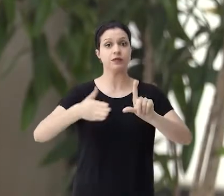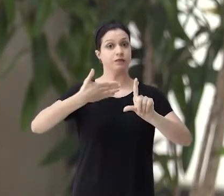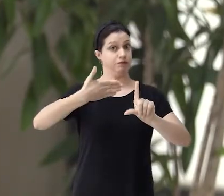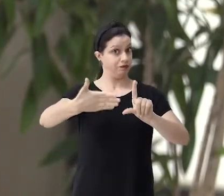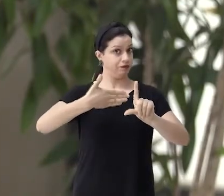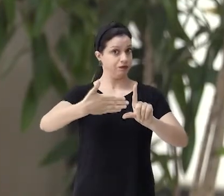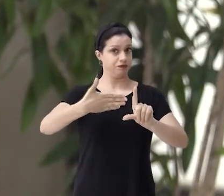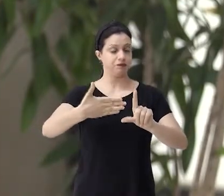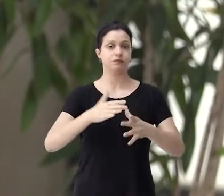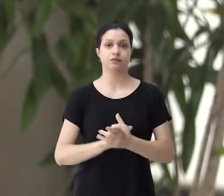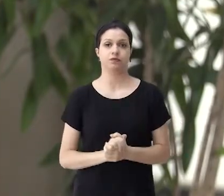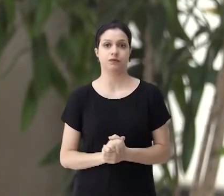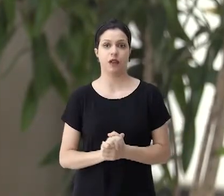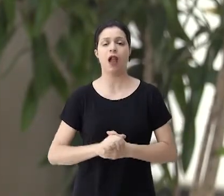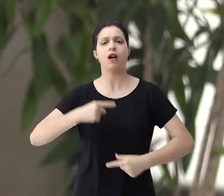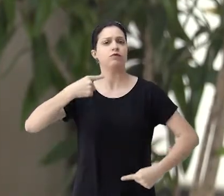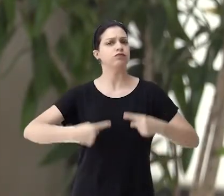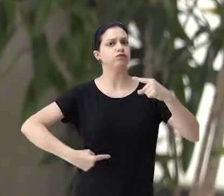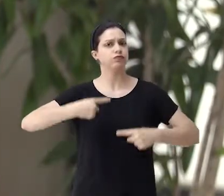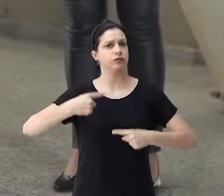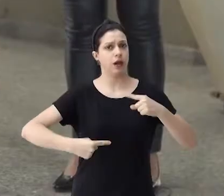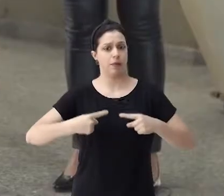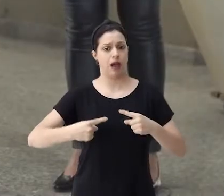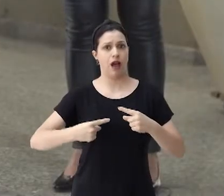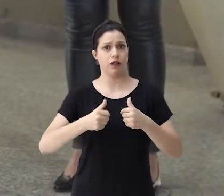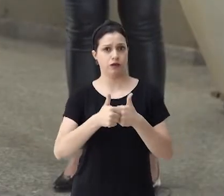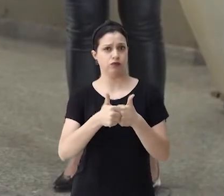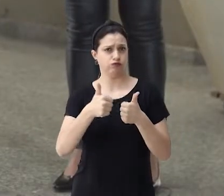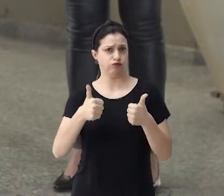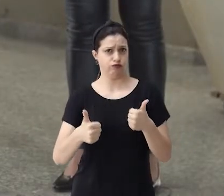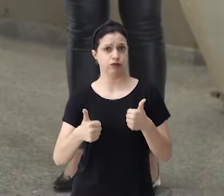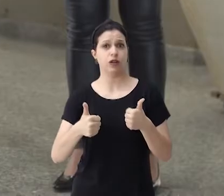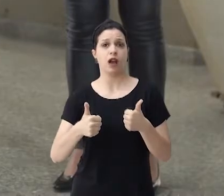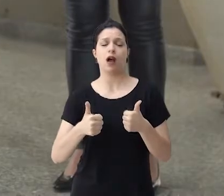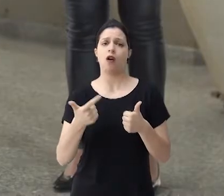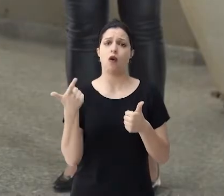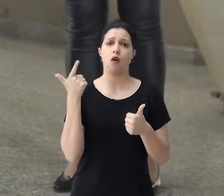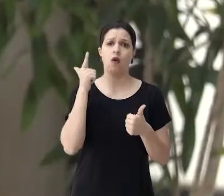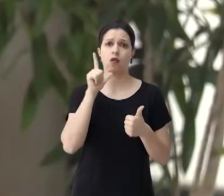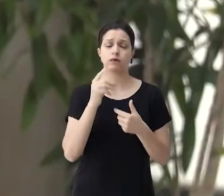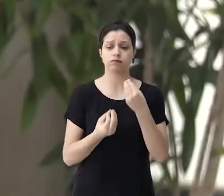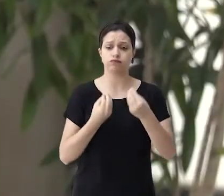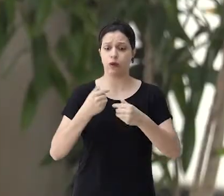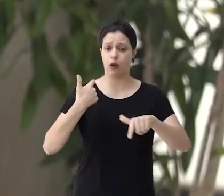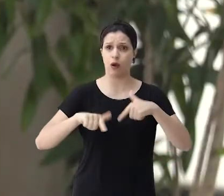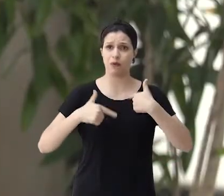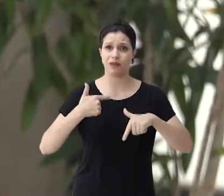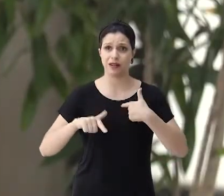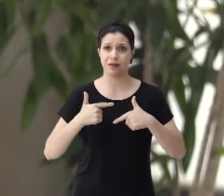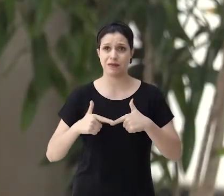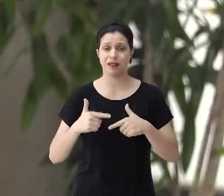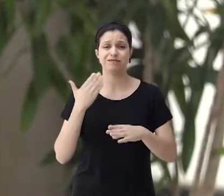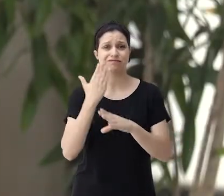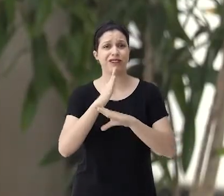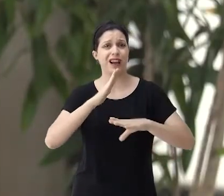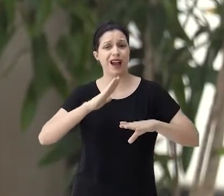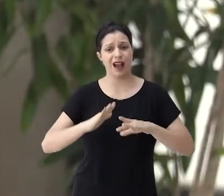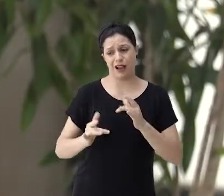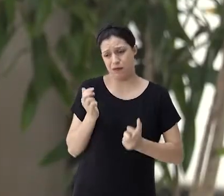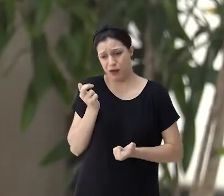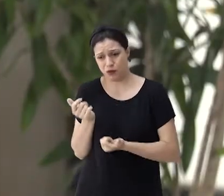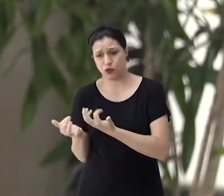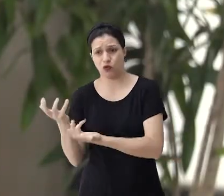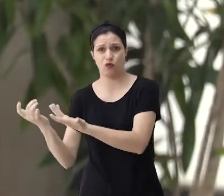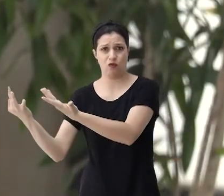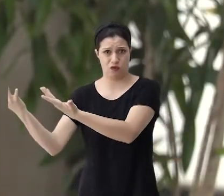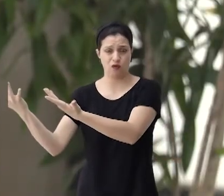audiência pública por videoconferência para debater com os poderes ações efetivas para romper com o